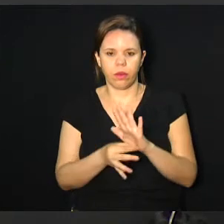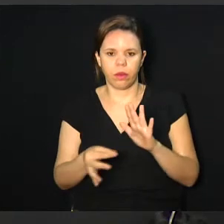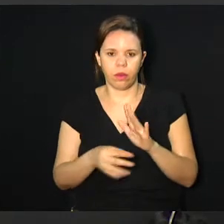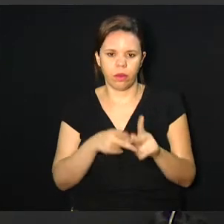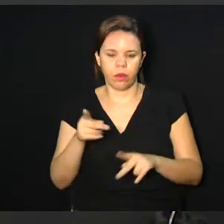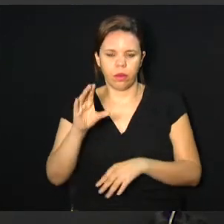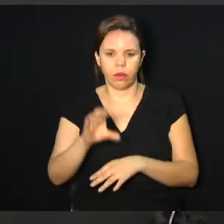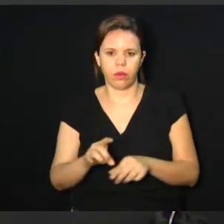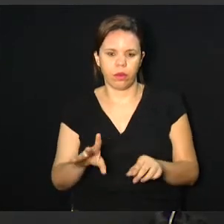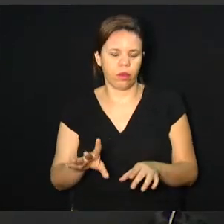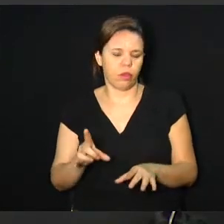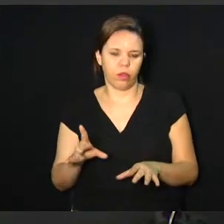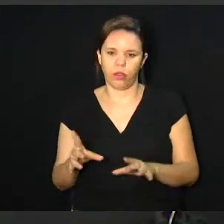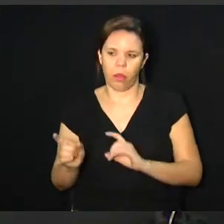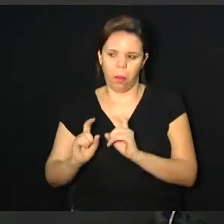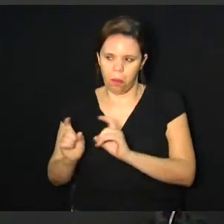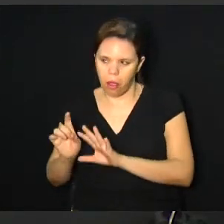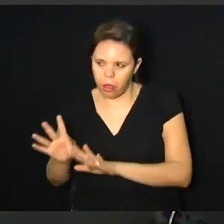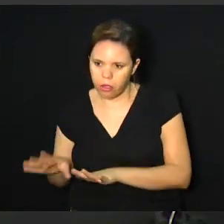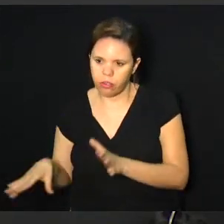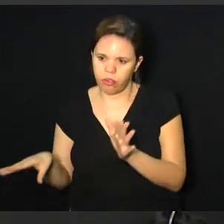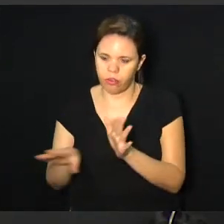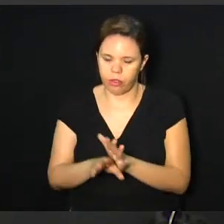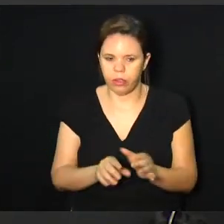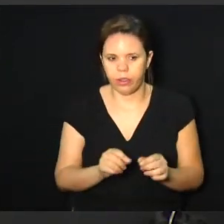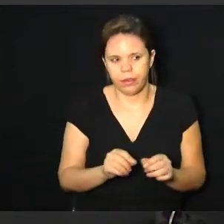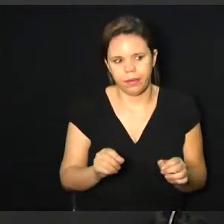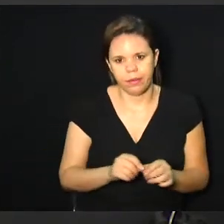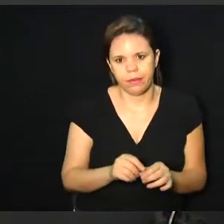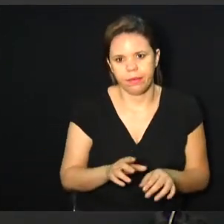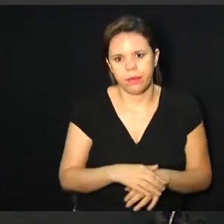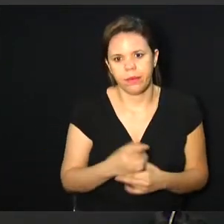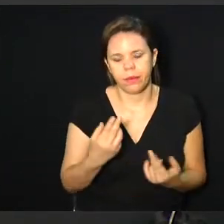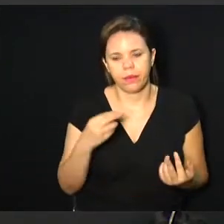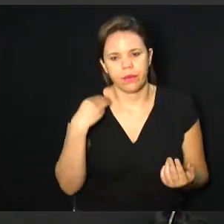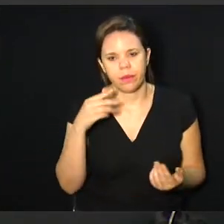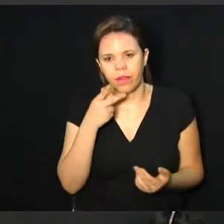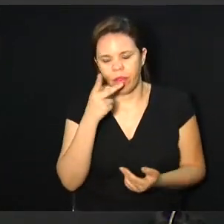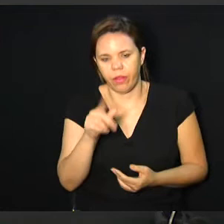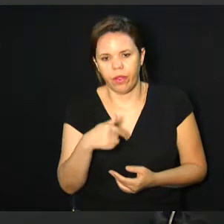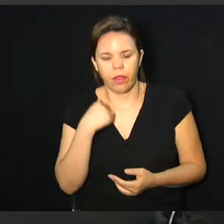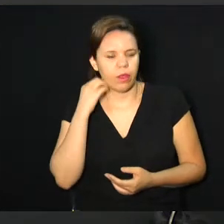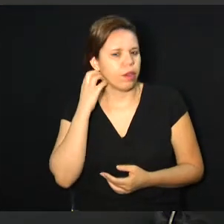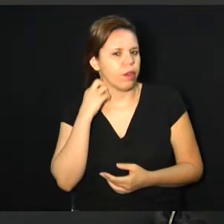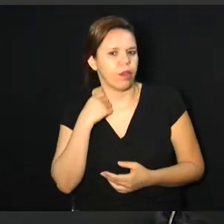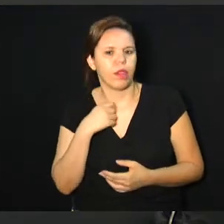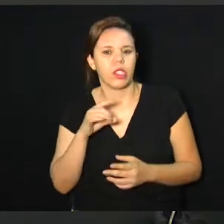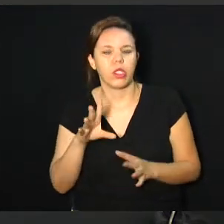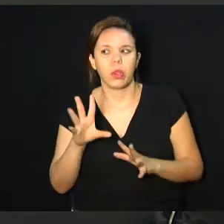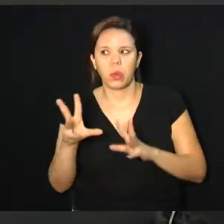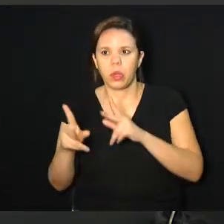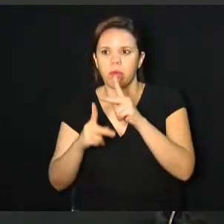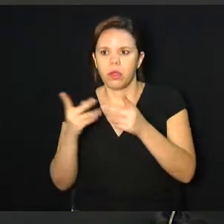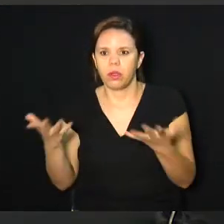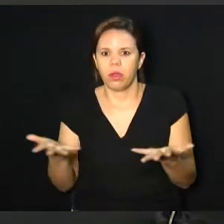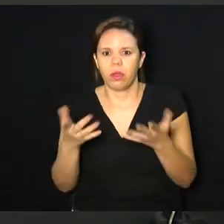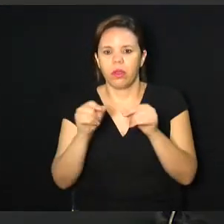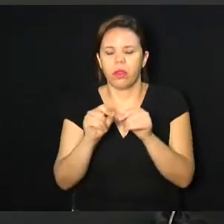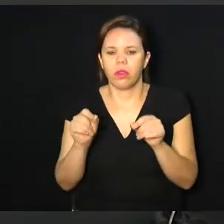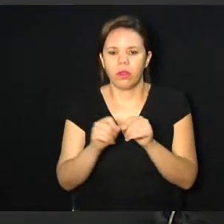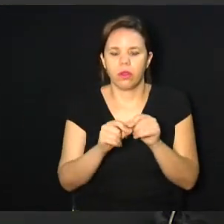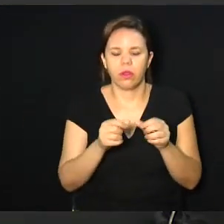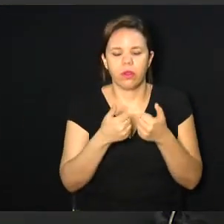seja só uma pauta de chegar, e que nem a Mariana comentou, né, que é uma comoção, né, tem uma comoção em torno